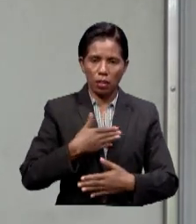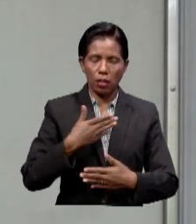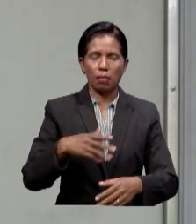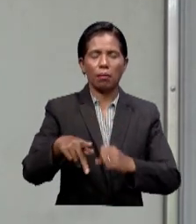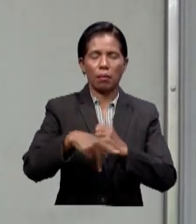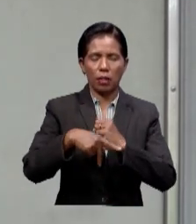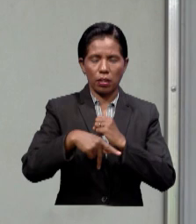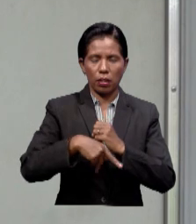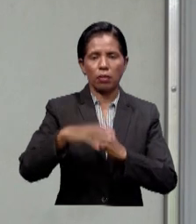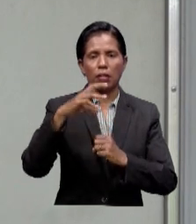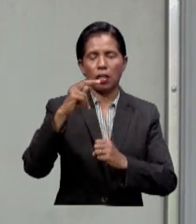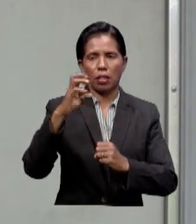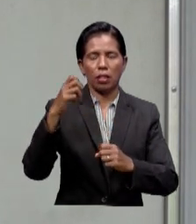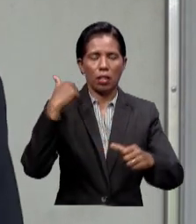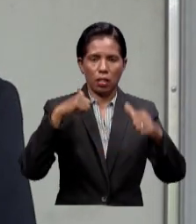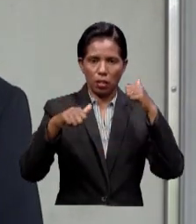be